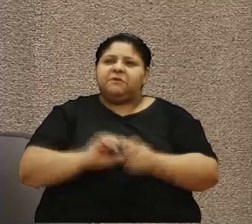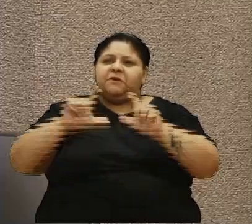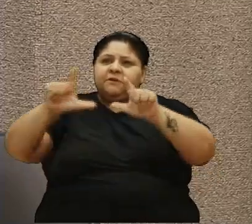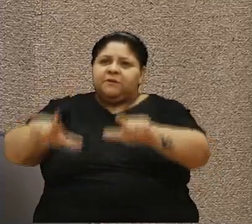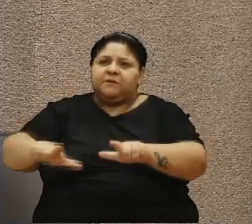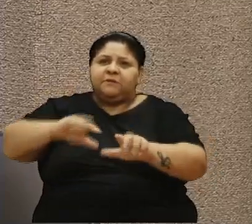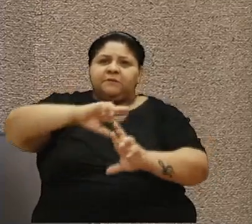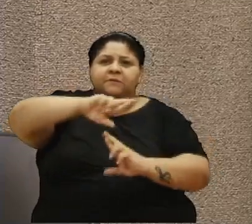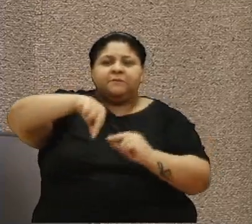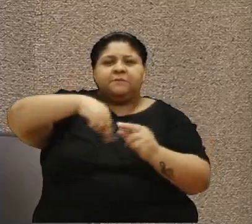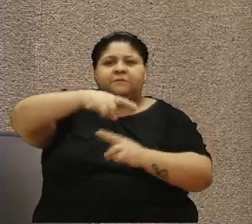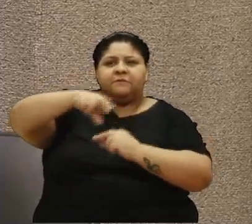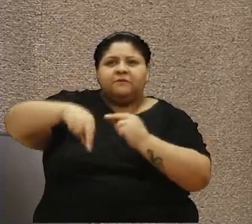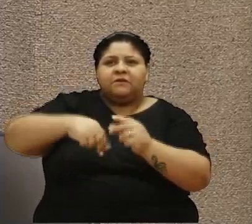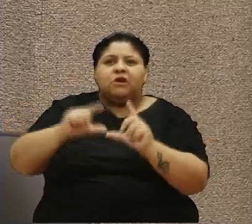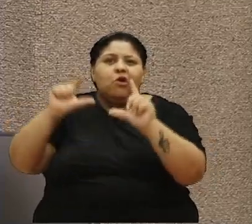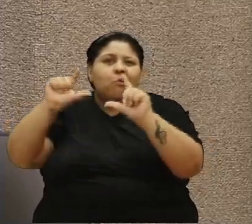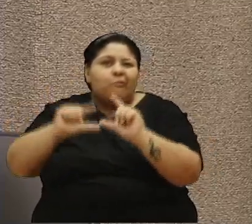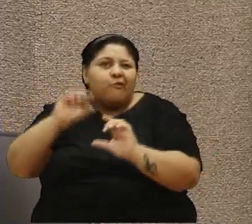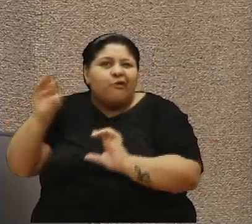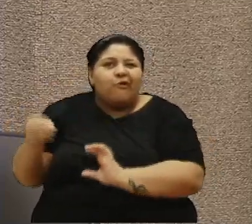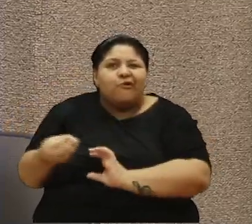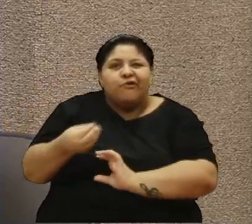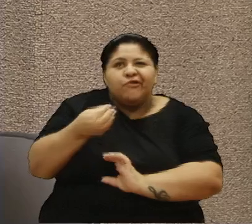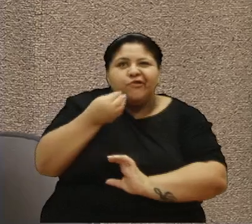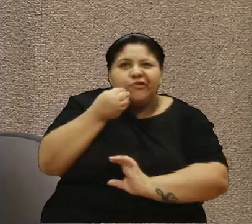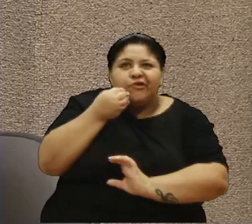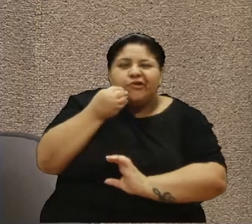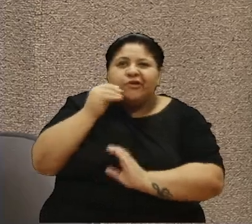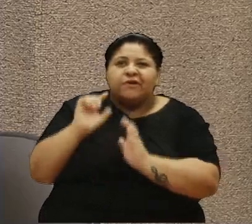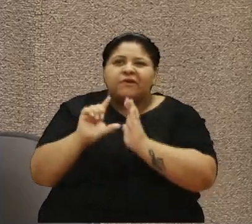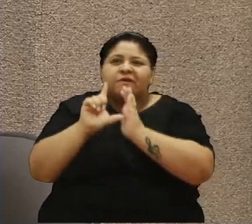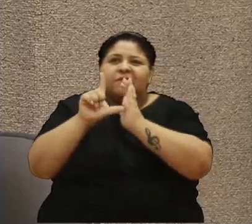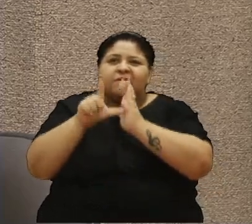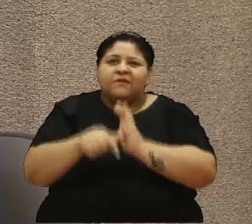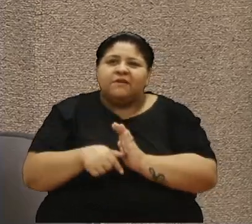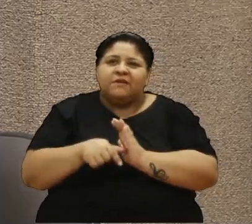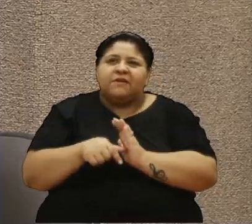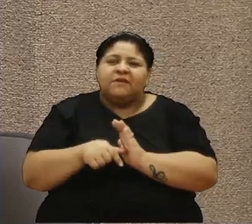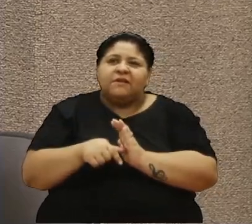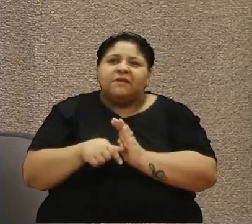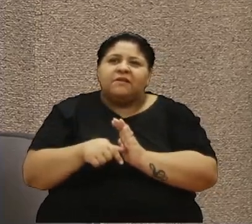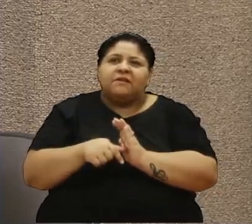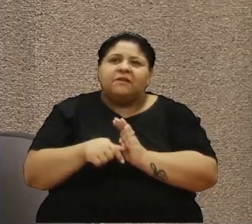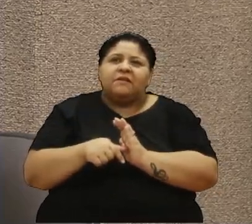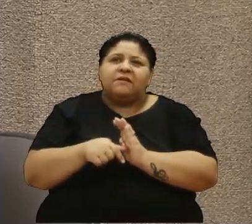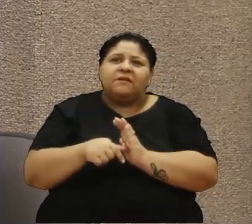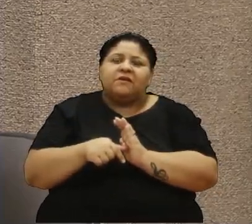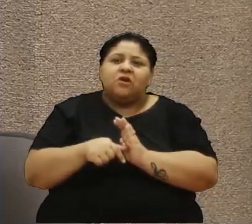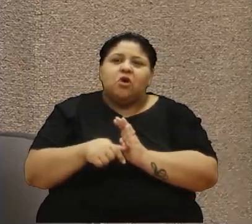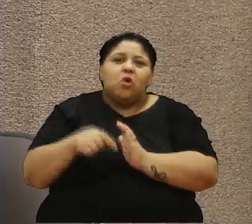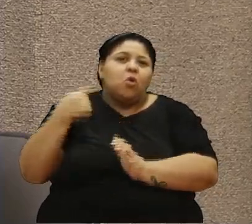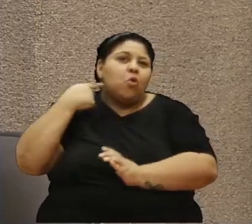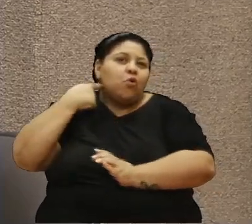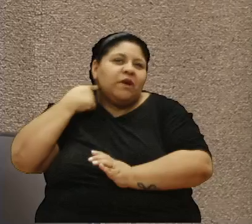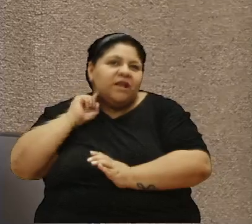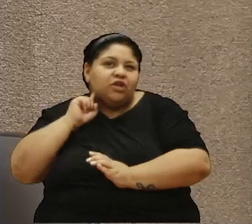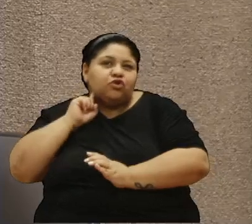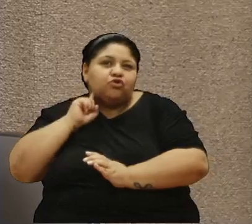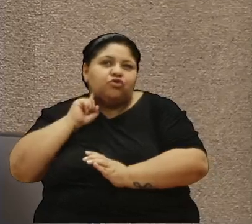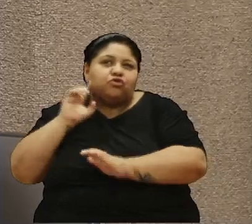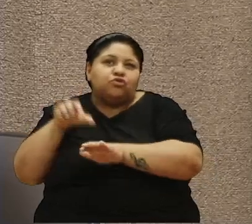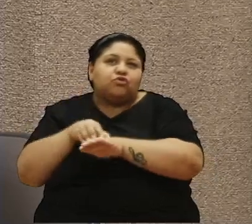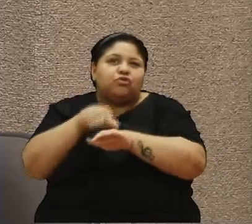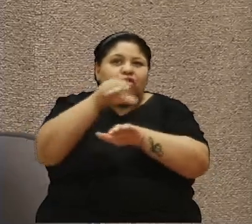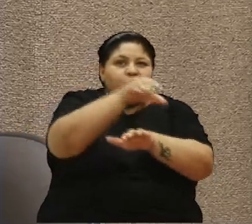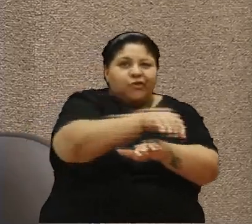levar com pouco aproveitamento e depois de outro caminhão de novo lá buscar o mesmo lixo que levou e levar para o